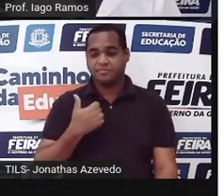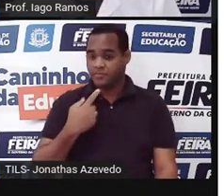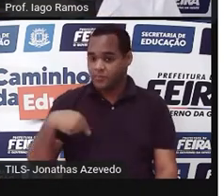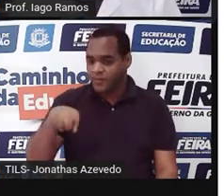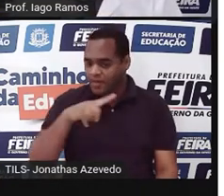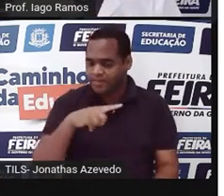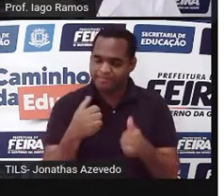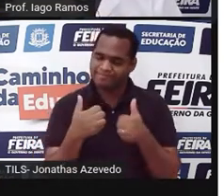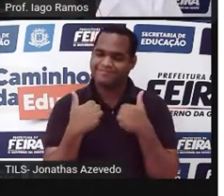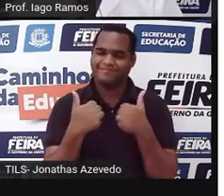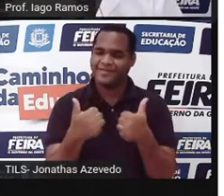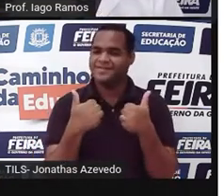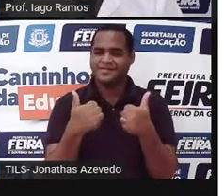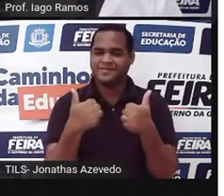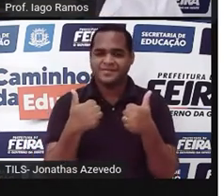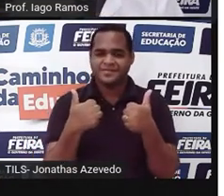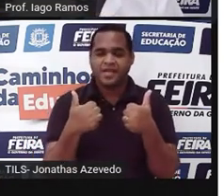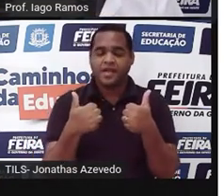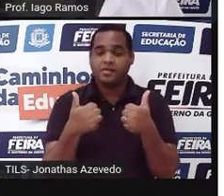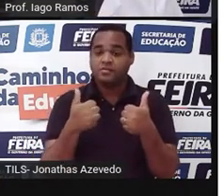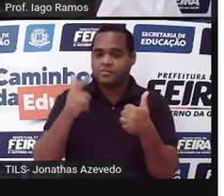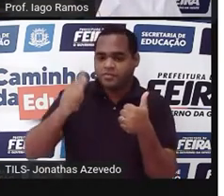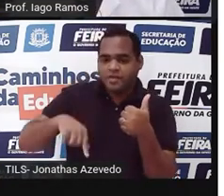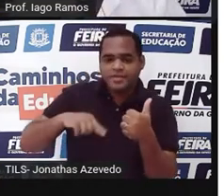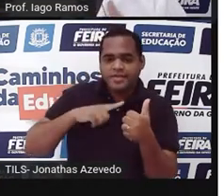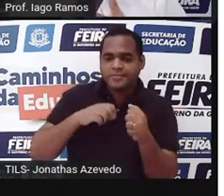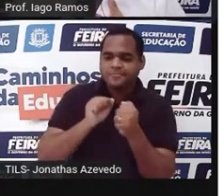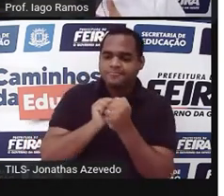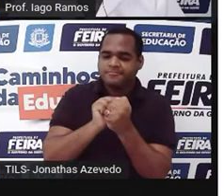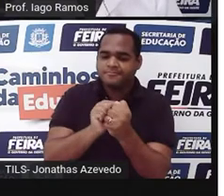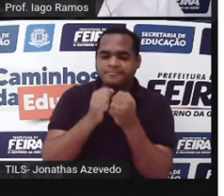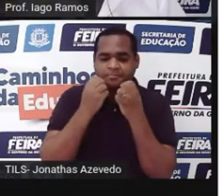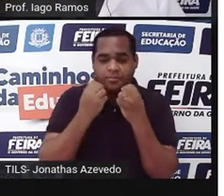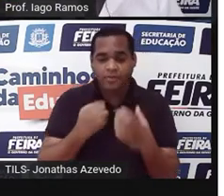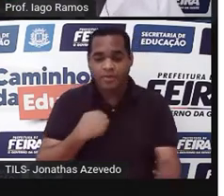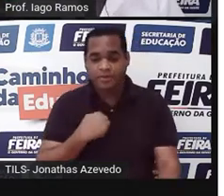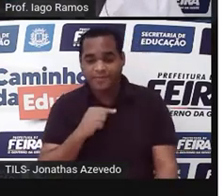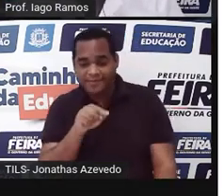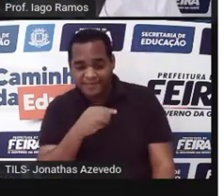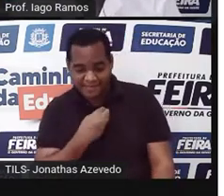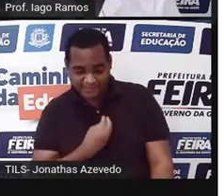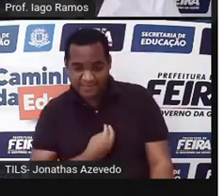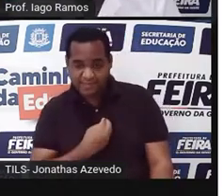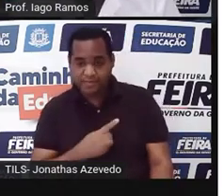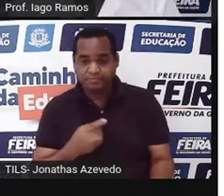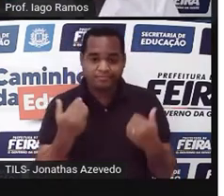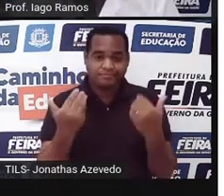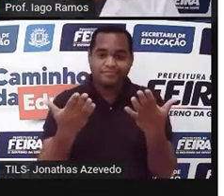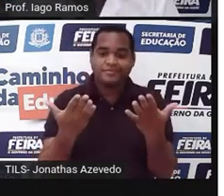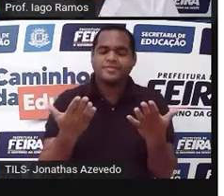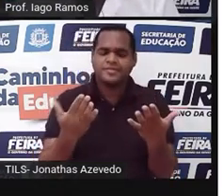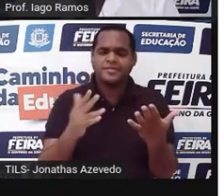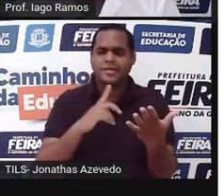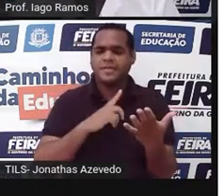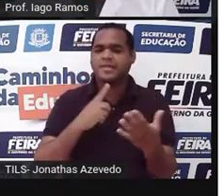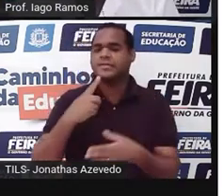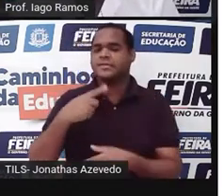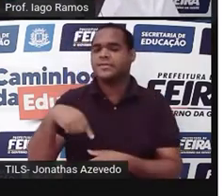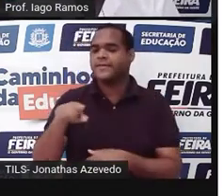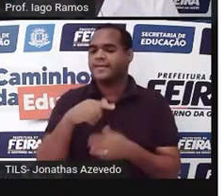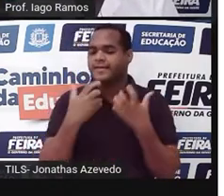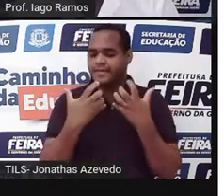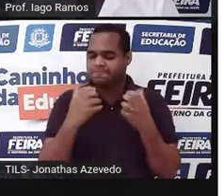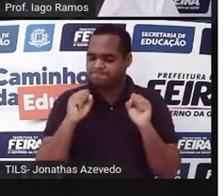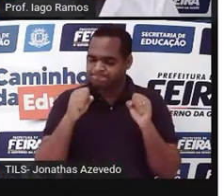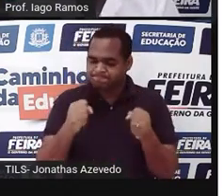bem conosco mais uma vez juntos eu aqui você aí do outro lado mas querendo